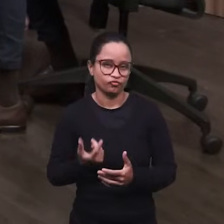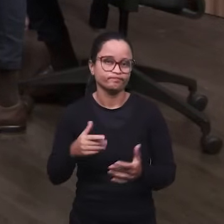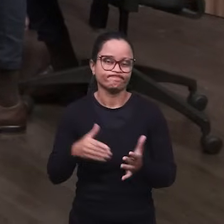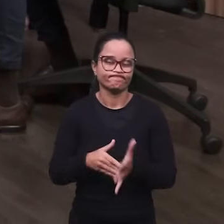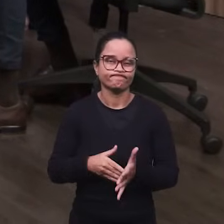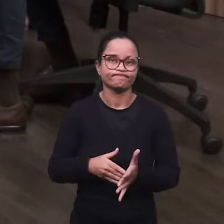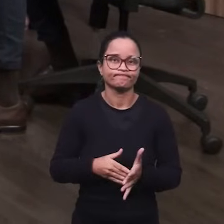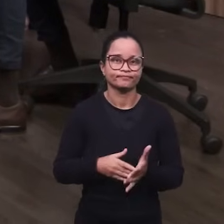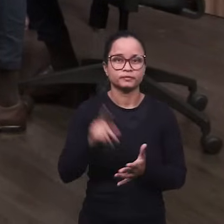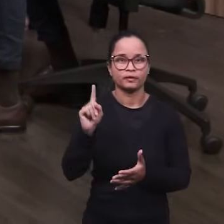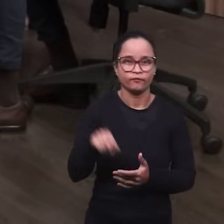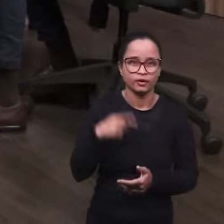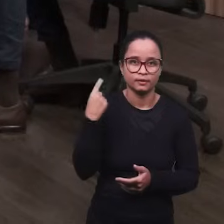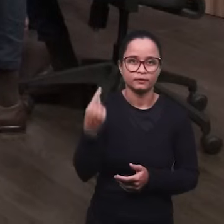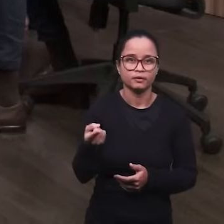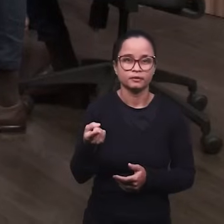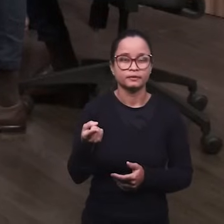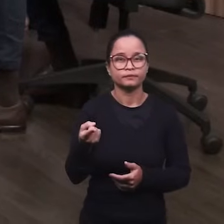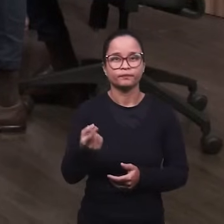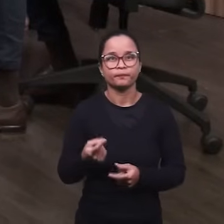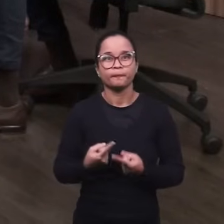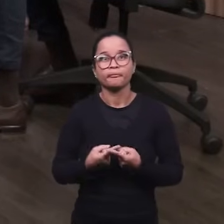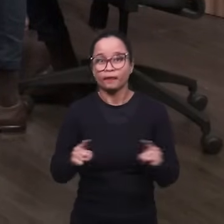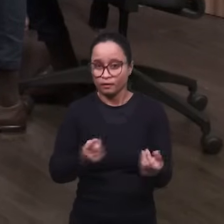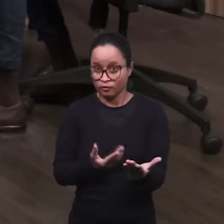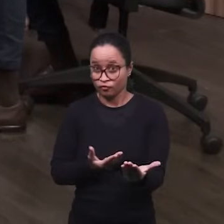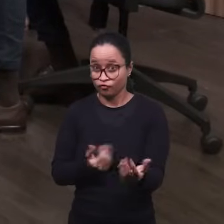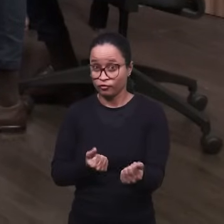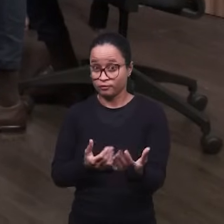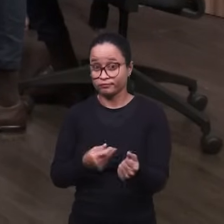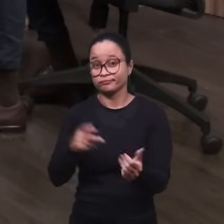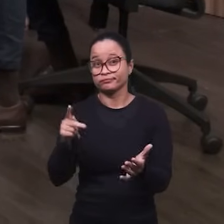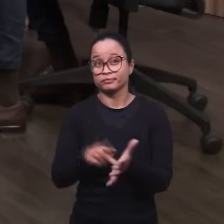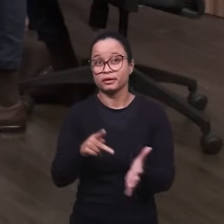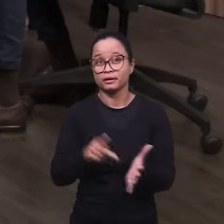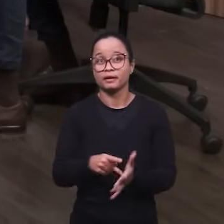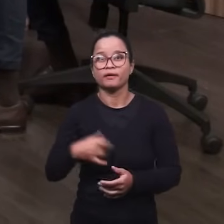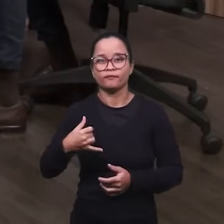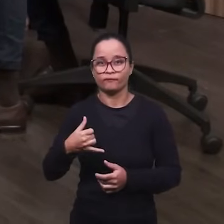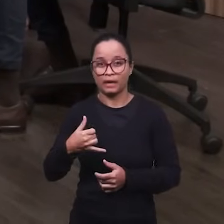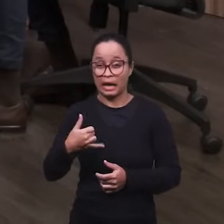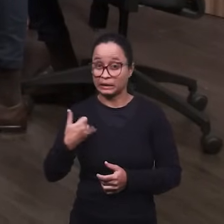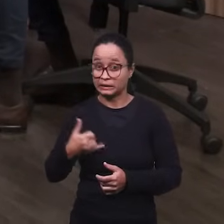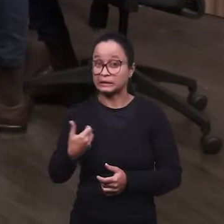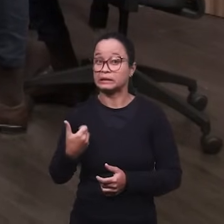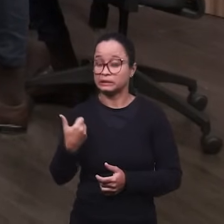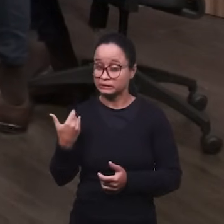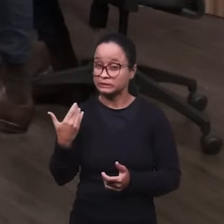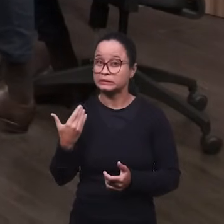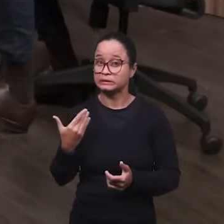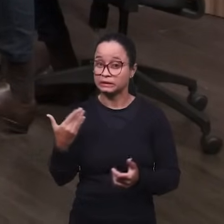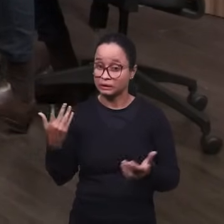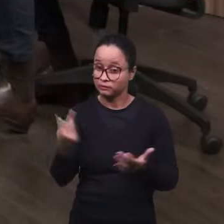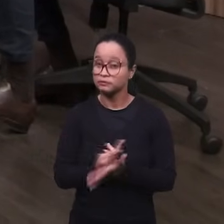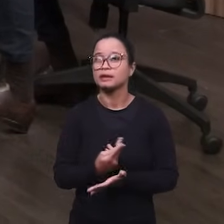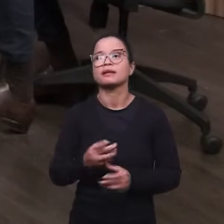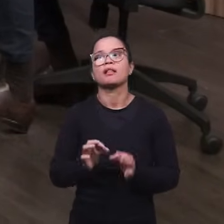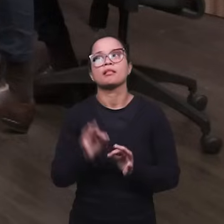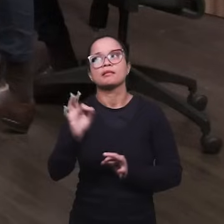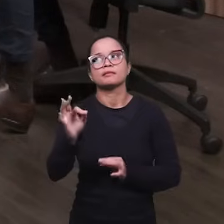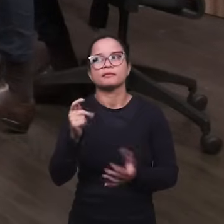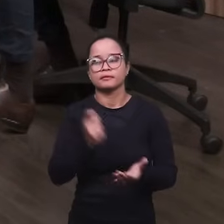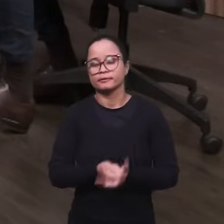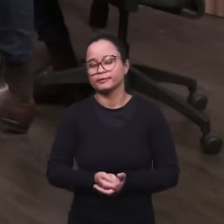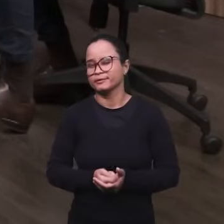mínimo, né, que começou a contribuir depois. Mas, jovens, de verdade, tá? A idade chega muito rápido. Então, tá muito longe,